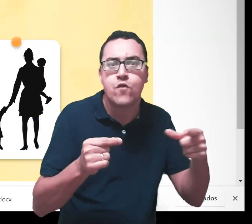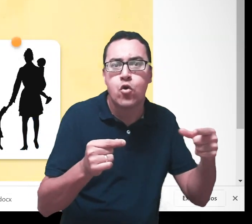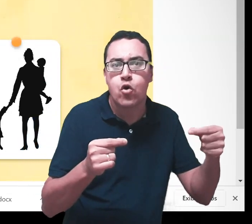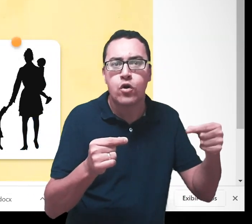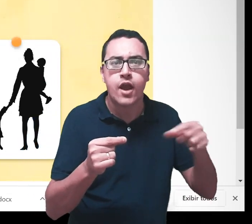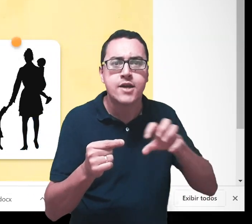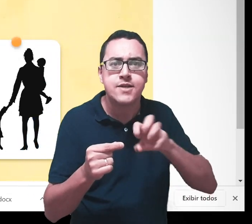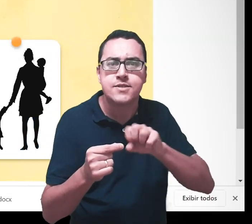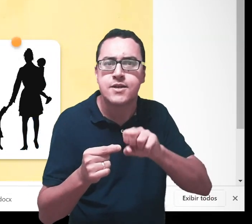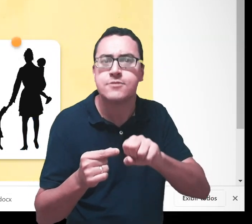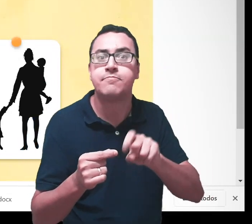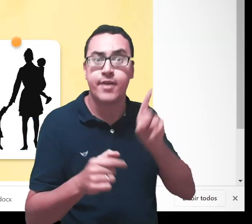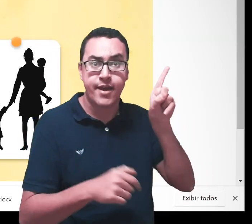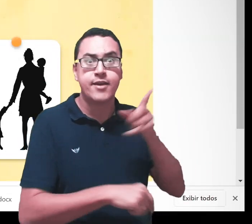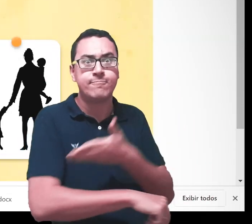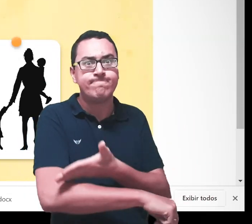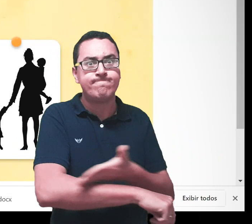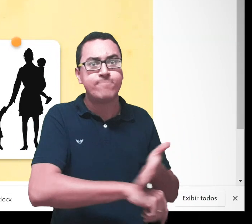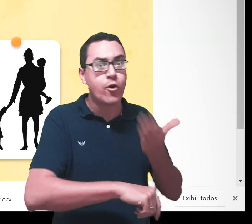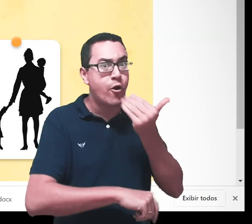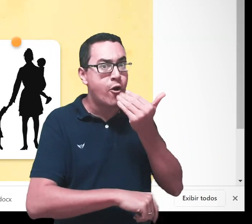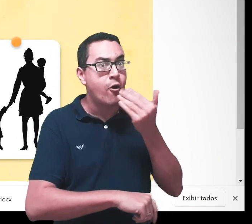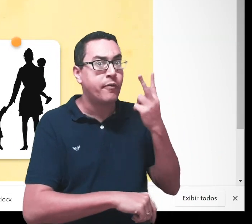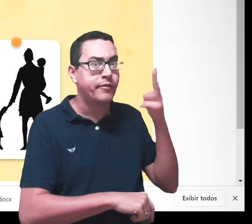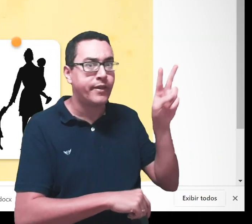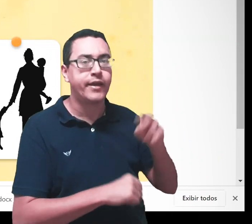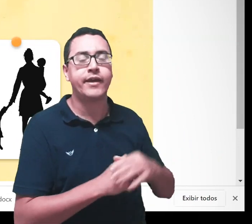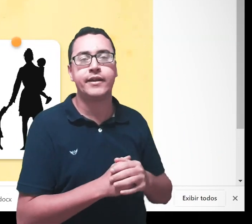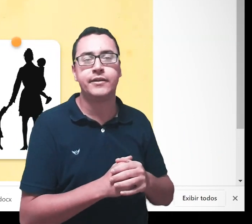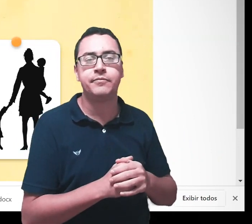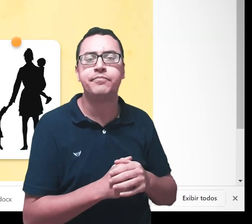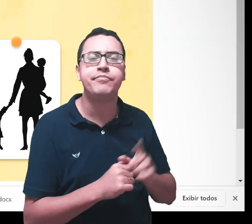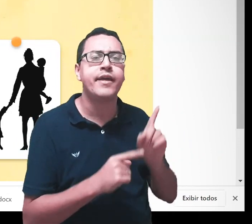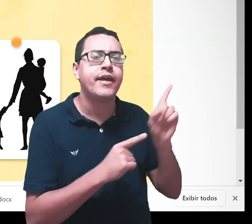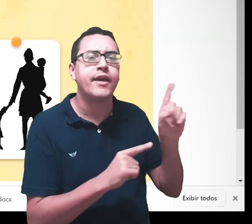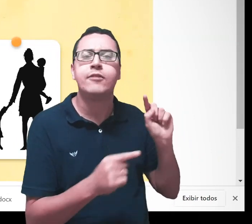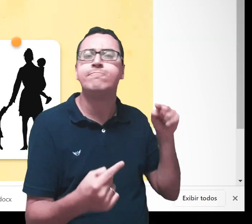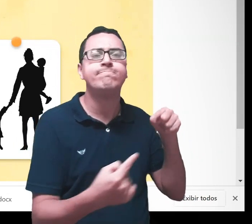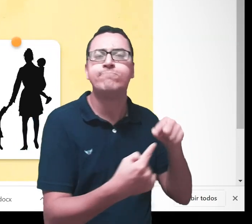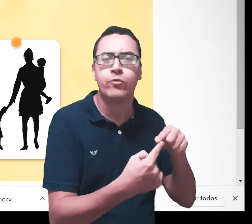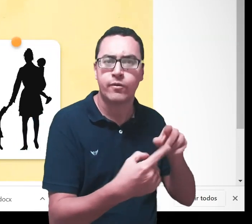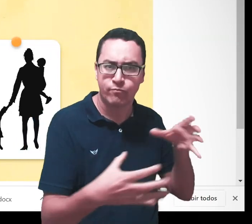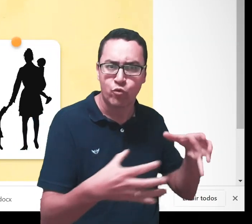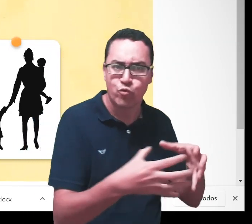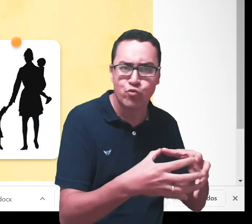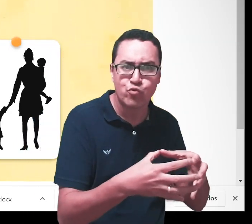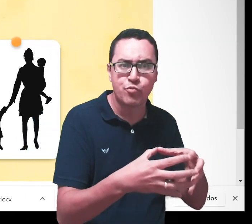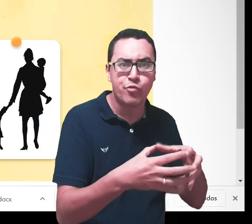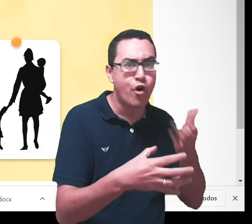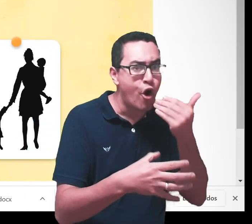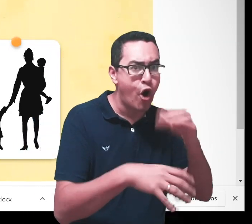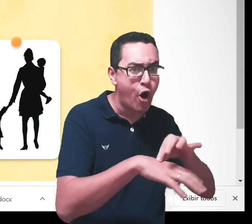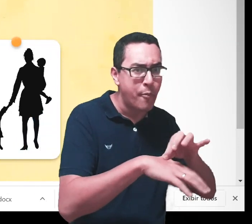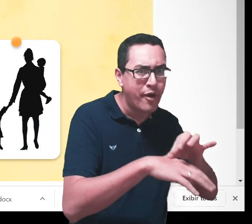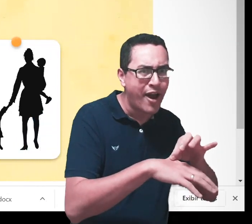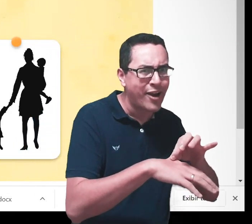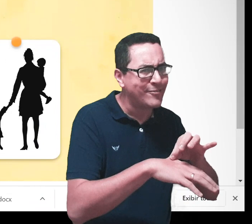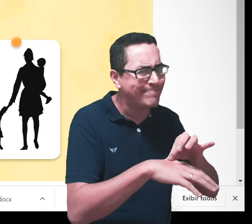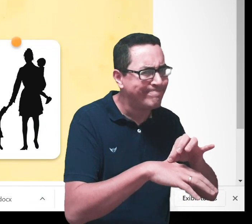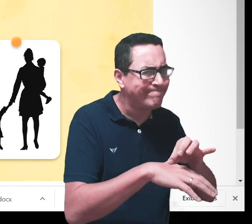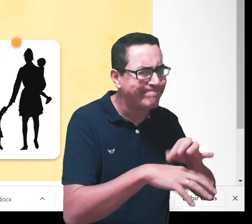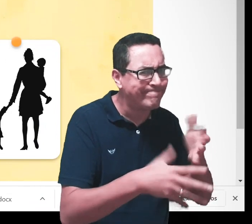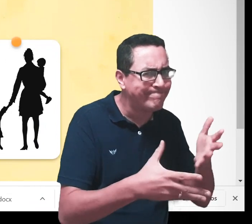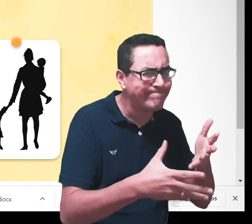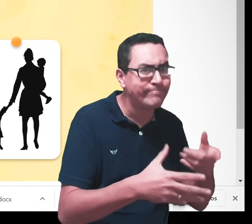isso? Se ele gosta de comer folhas, vocês acham que ele é carnívoros? Lembra o quê?